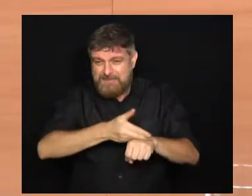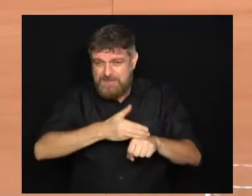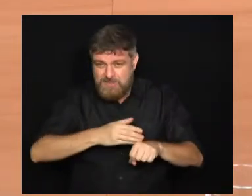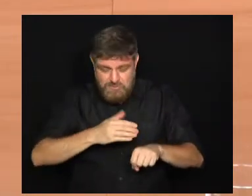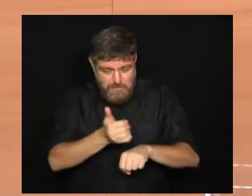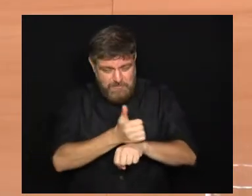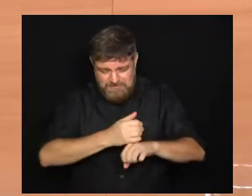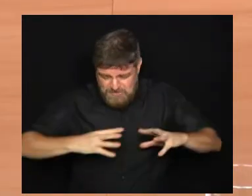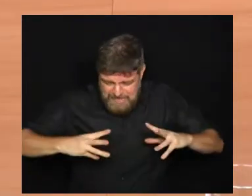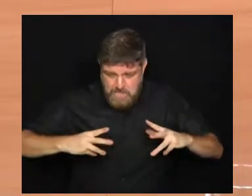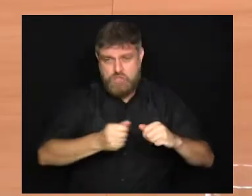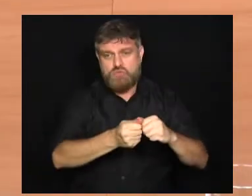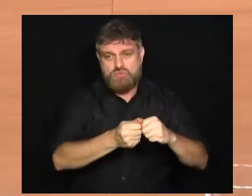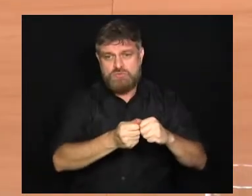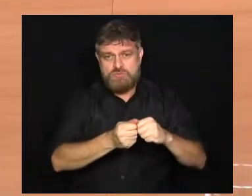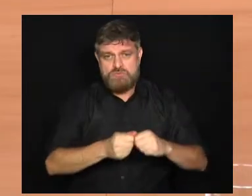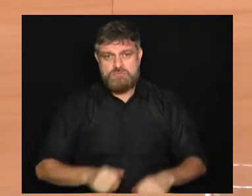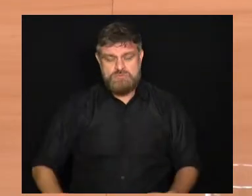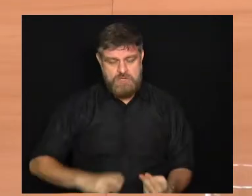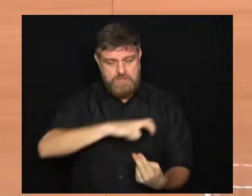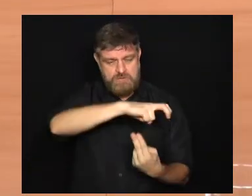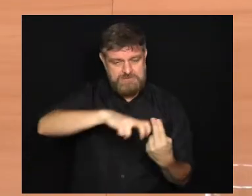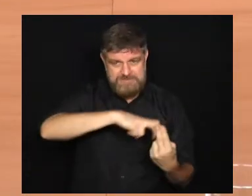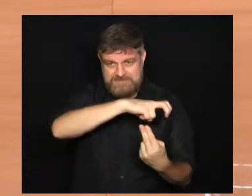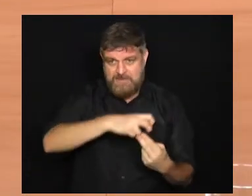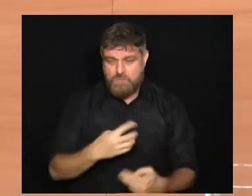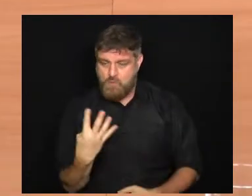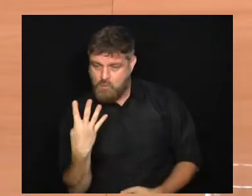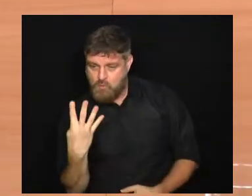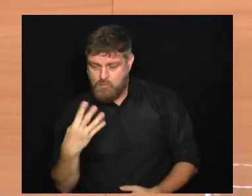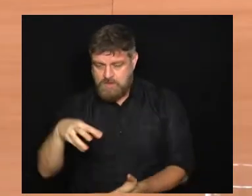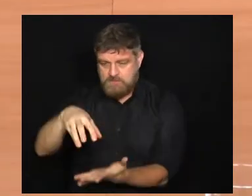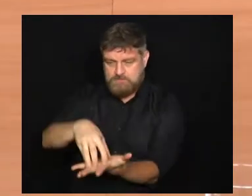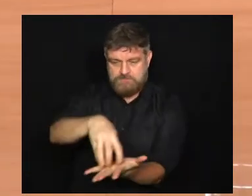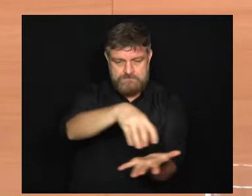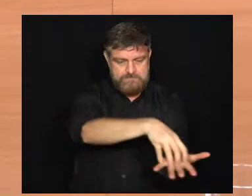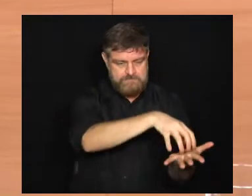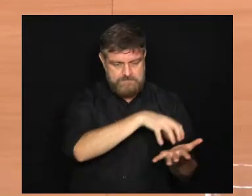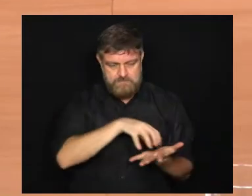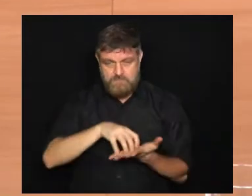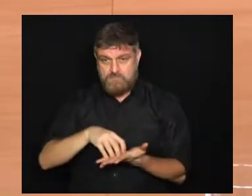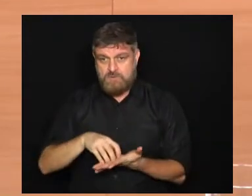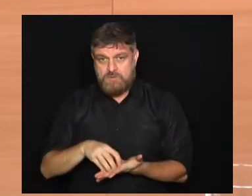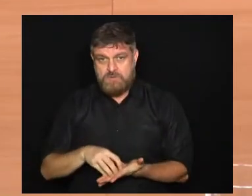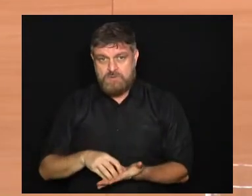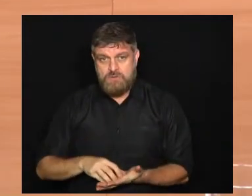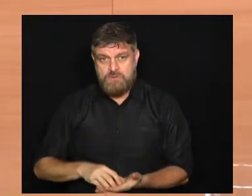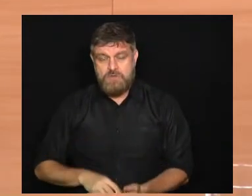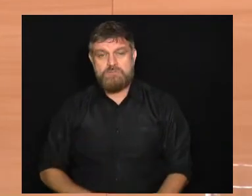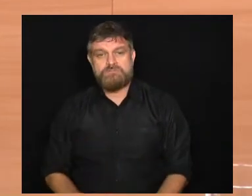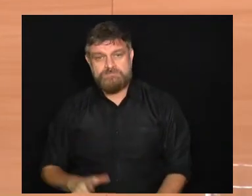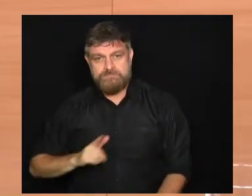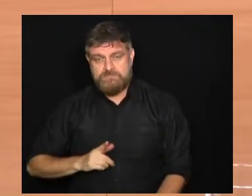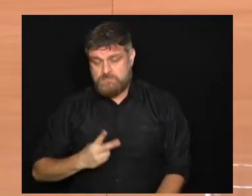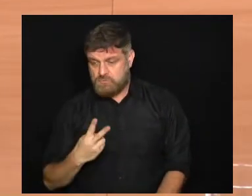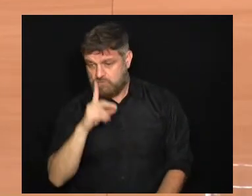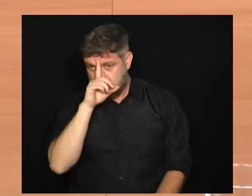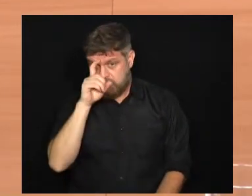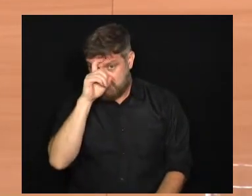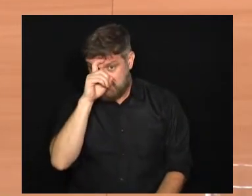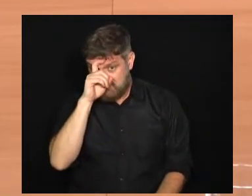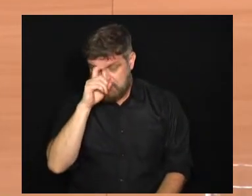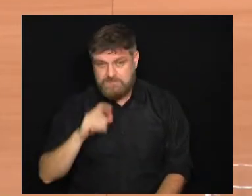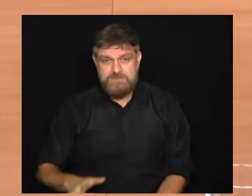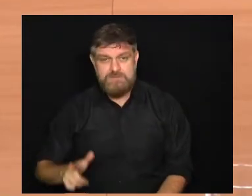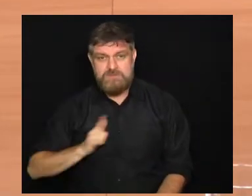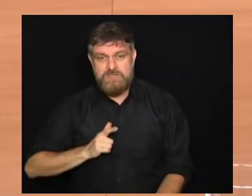pessoal da rede. O SAMU, as 4 unidades das UPAs e os 2 hospitais. Então, nós temos